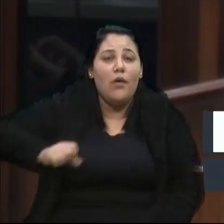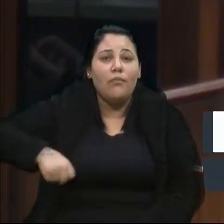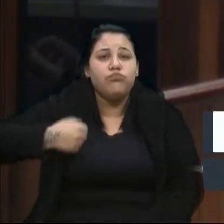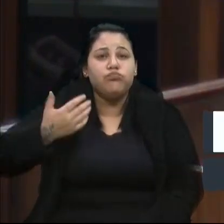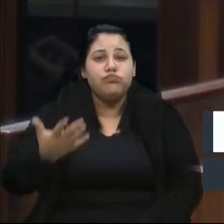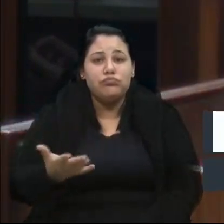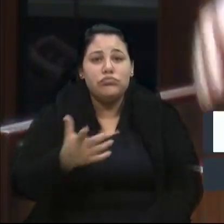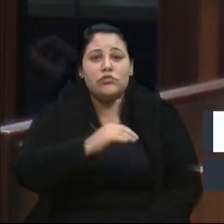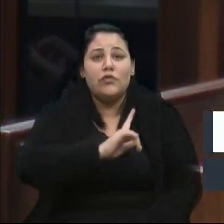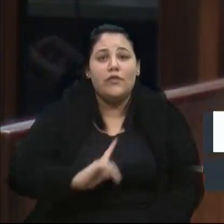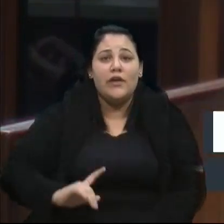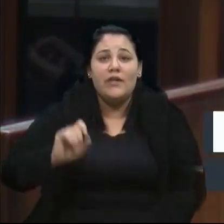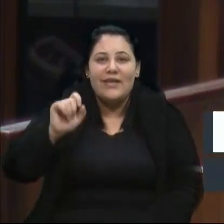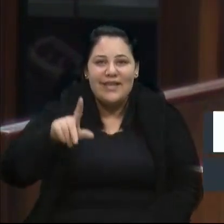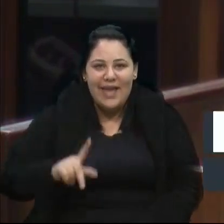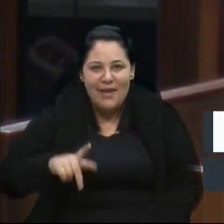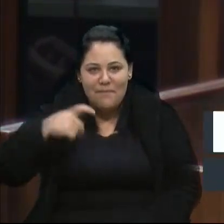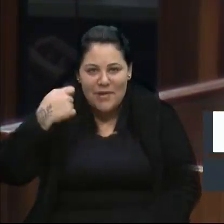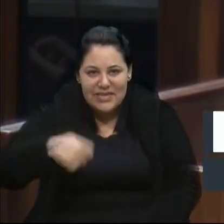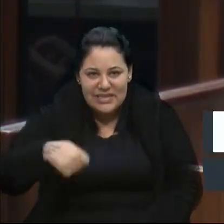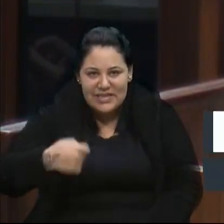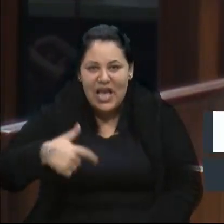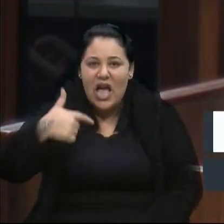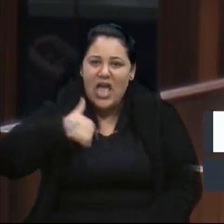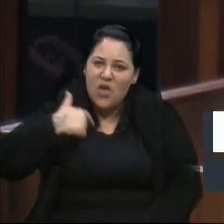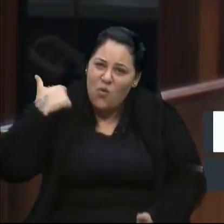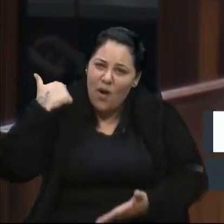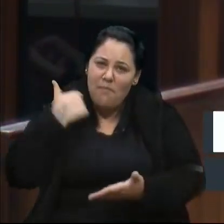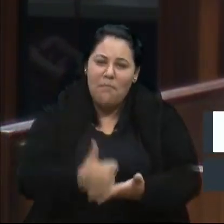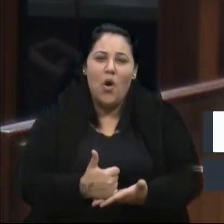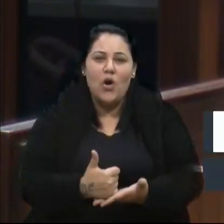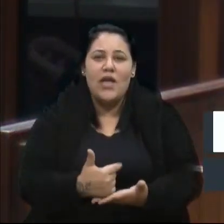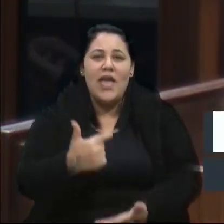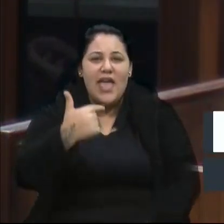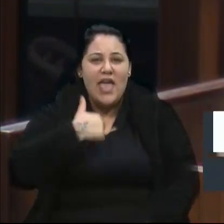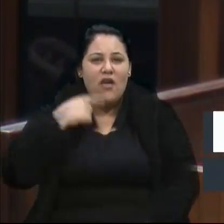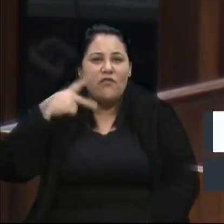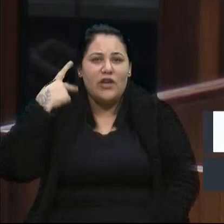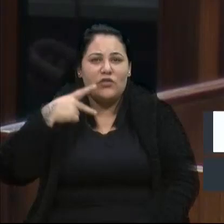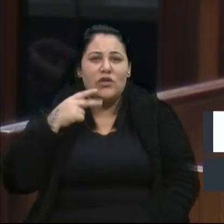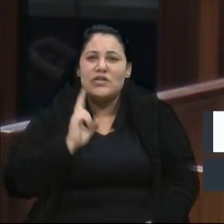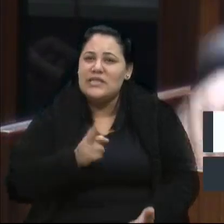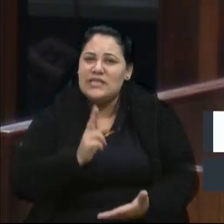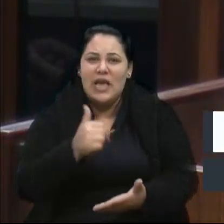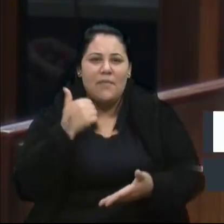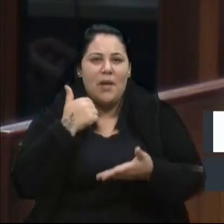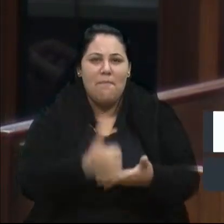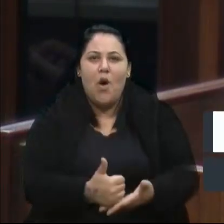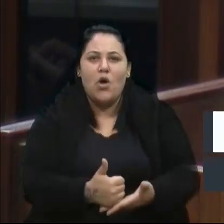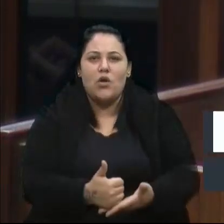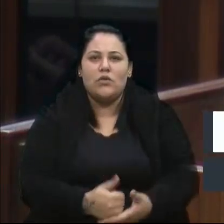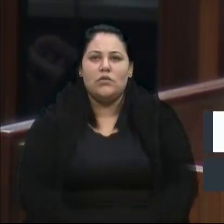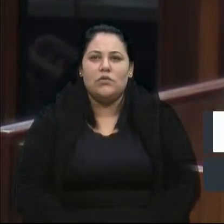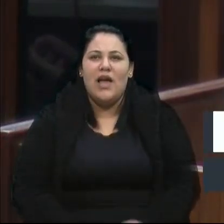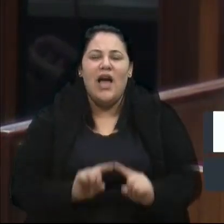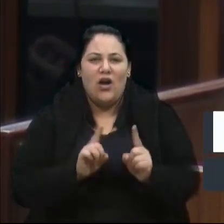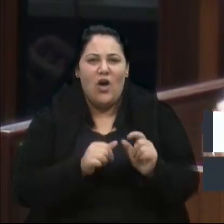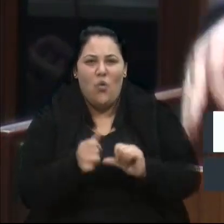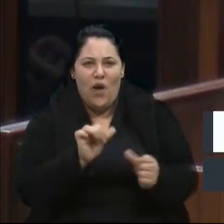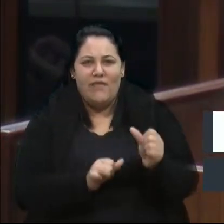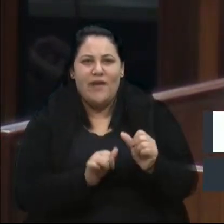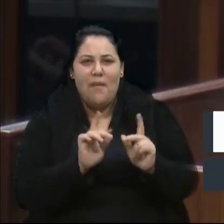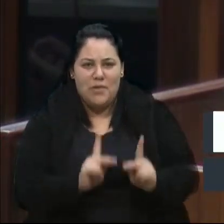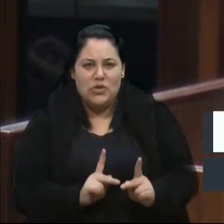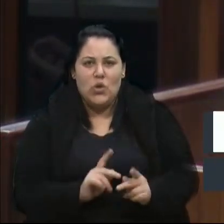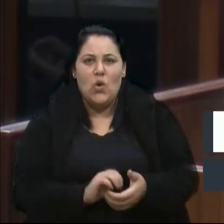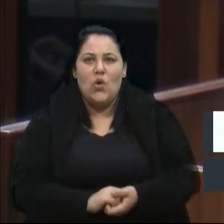Quem precisa, eu apoio. Quem precisa, este vereador sempre irá apoiar. Agora, qualificar as